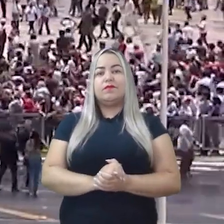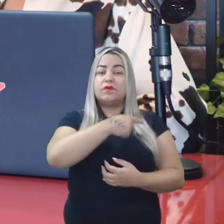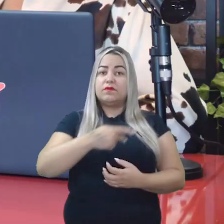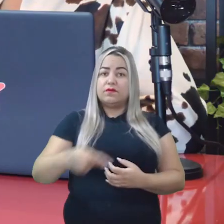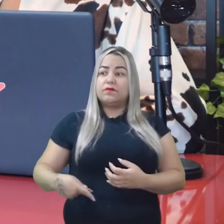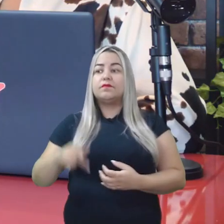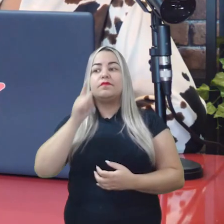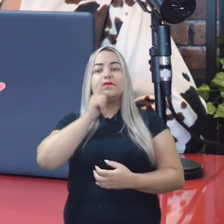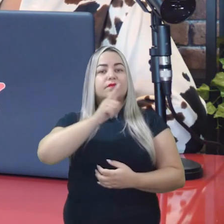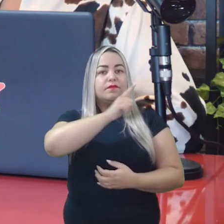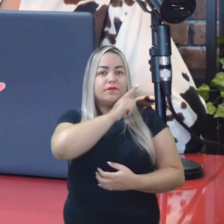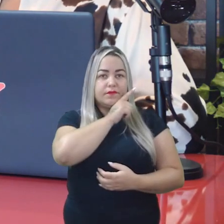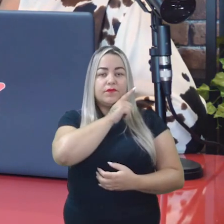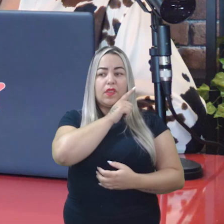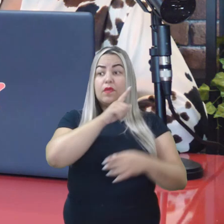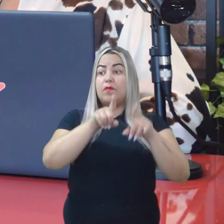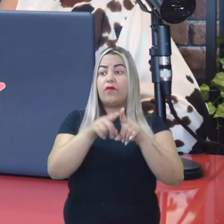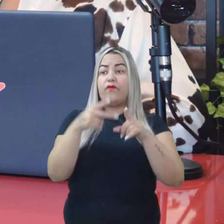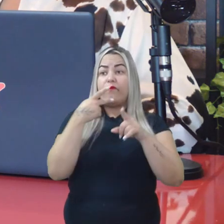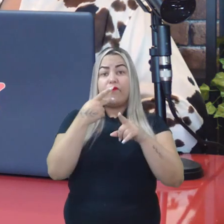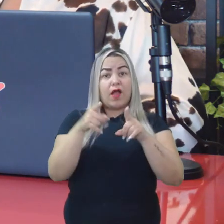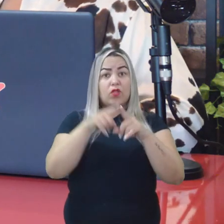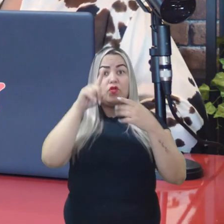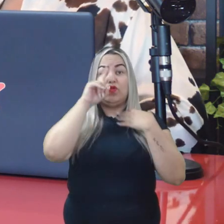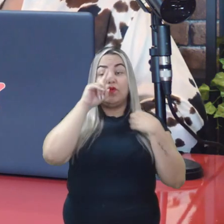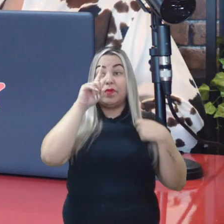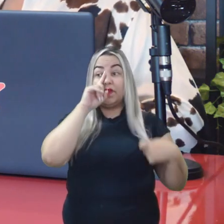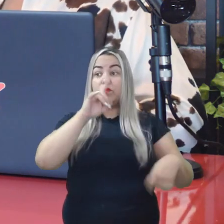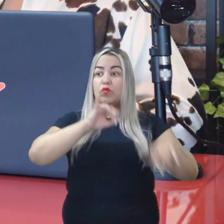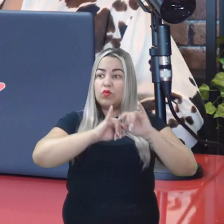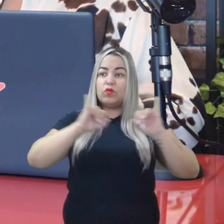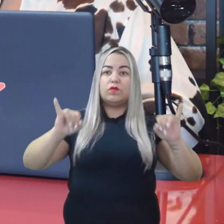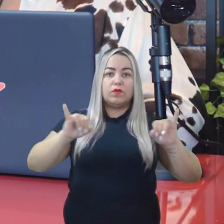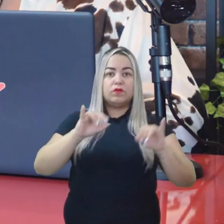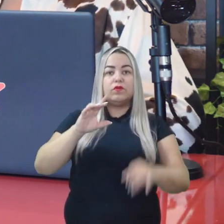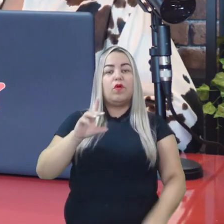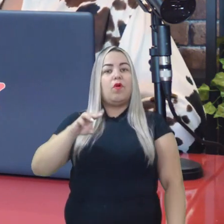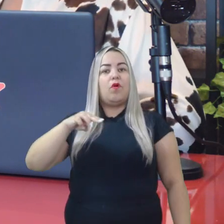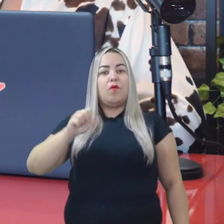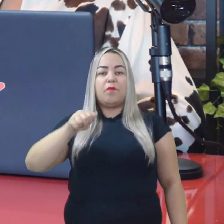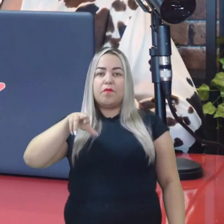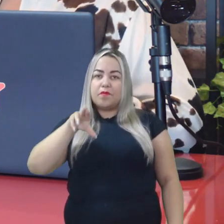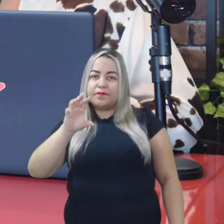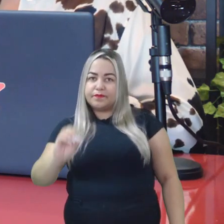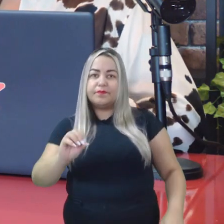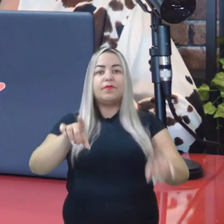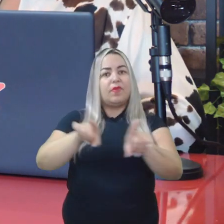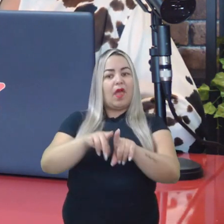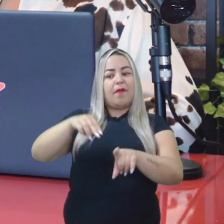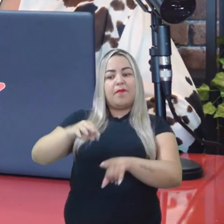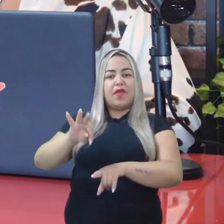poderes. A presidenta do PT, Gleisi Hoffmann, comentou sobre o perigo do anúncio do CEO da Meta,